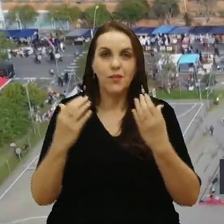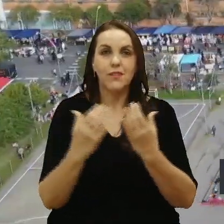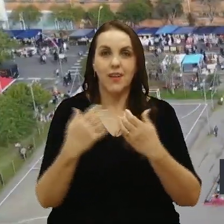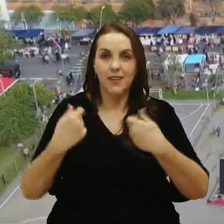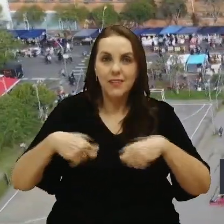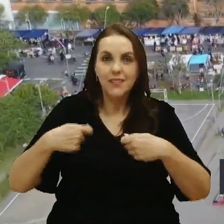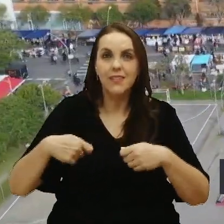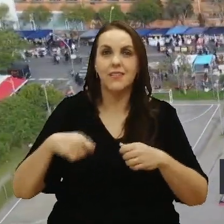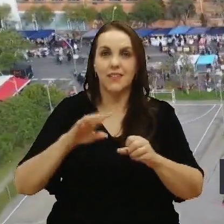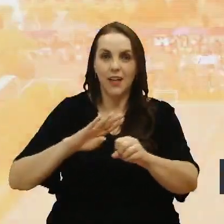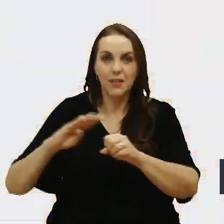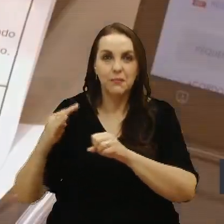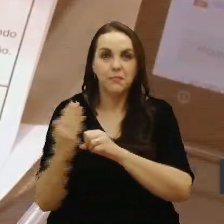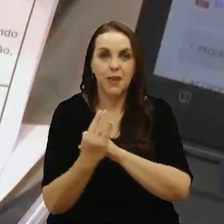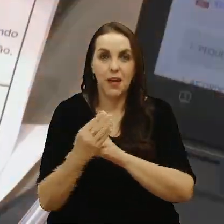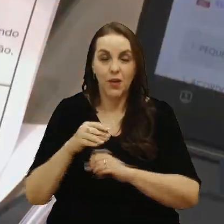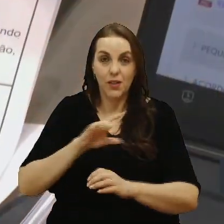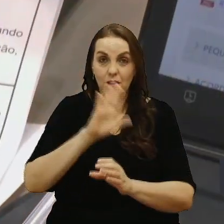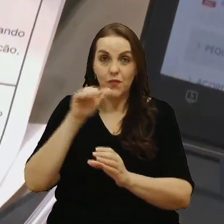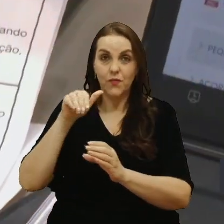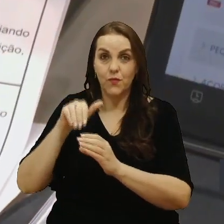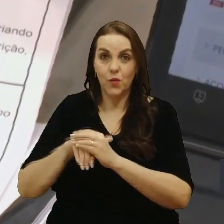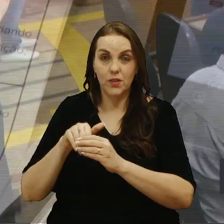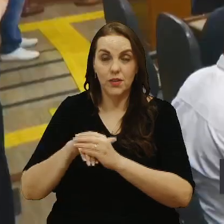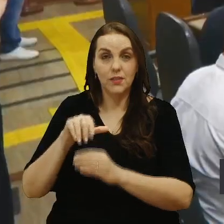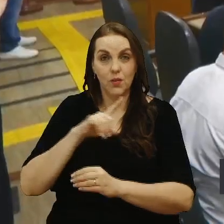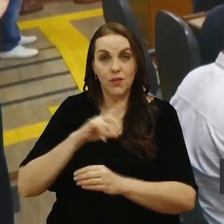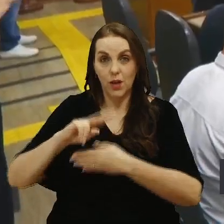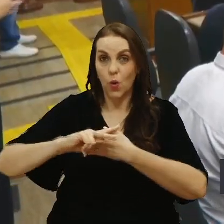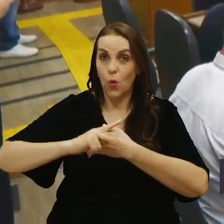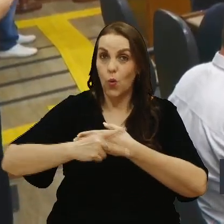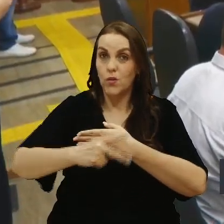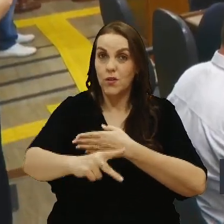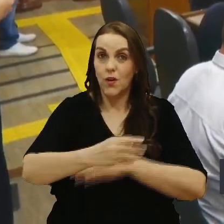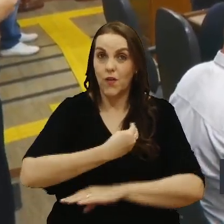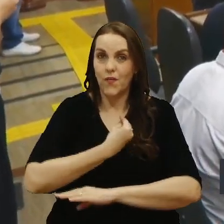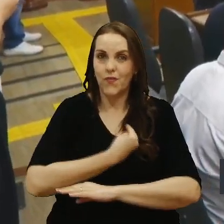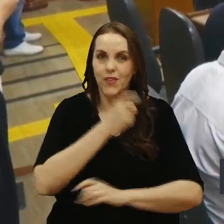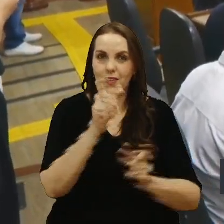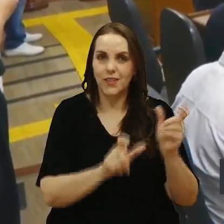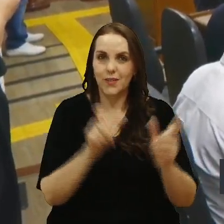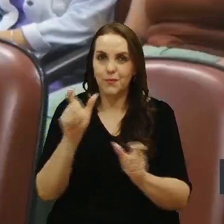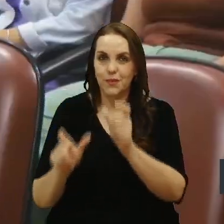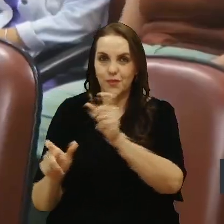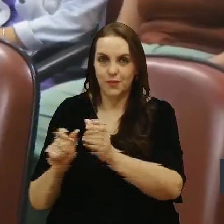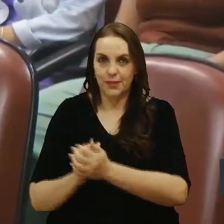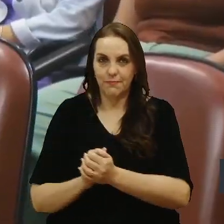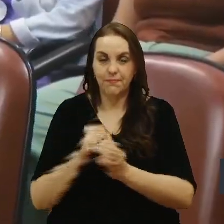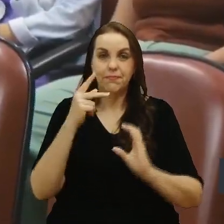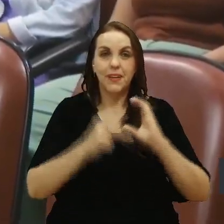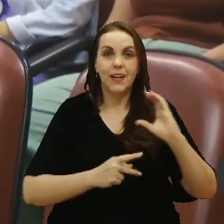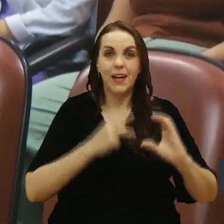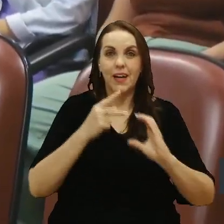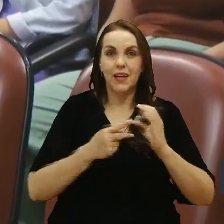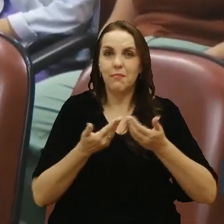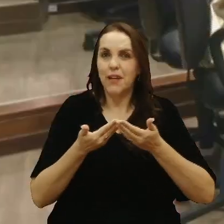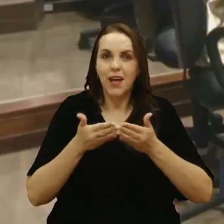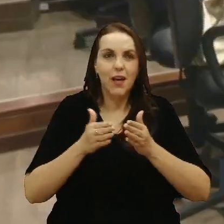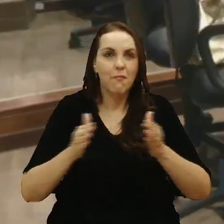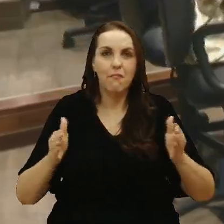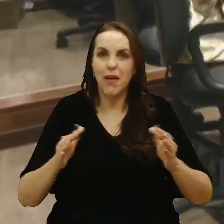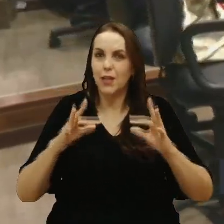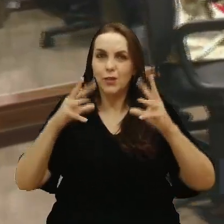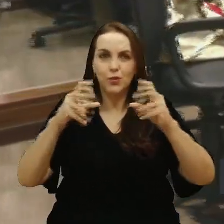dos bairros. Cada votação tem a sua consequência para a vida das pessoas. A Câmara é aberta a quem